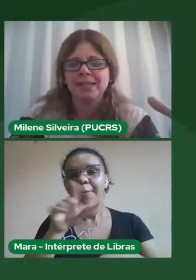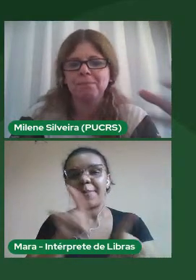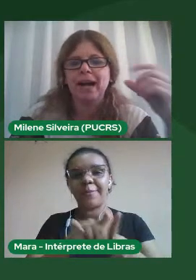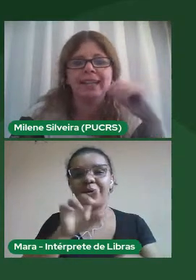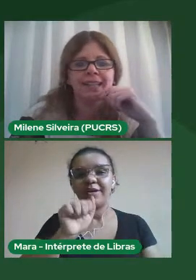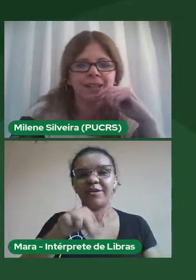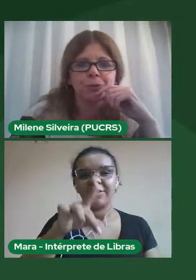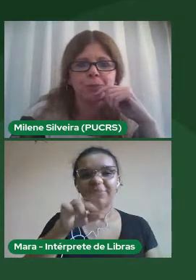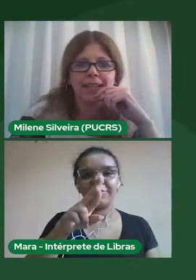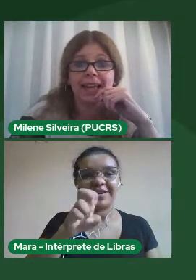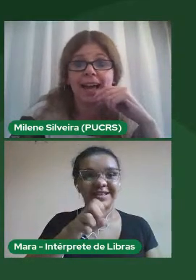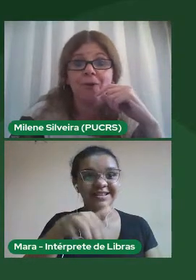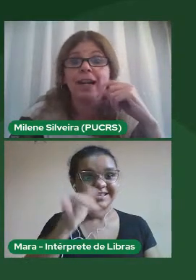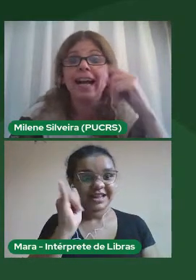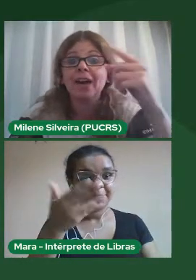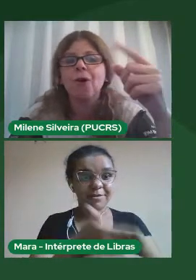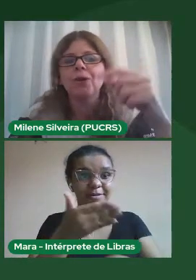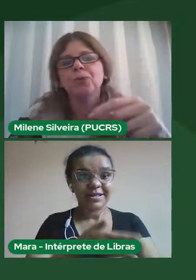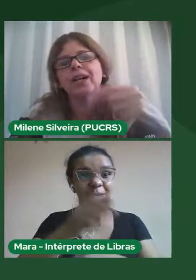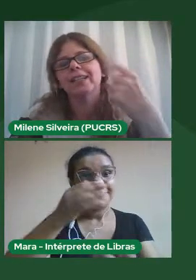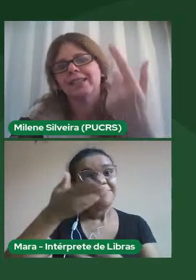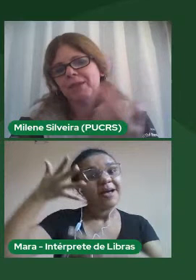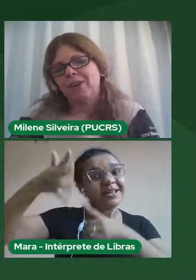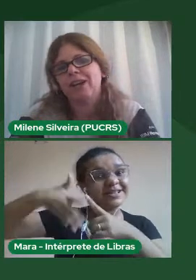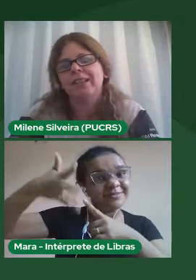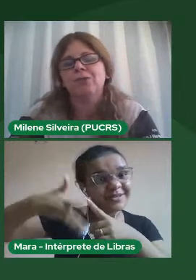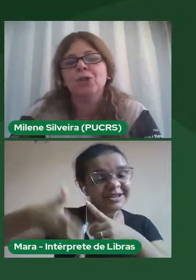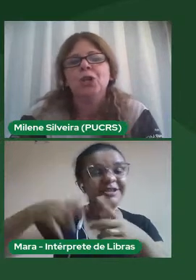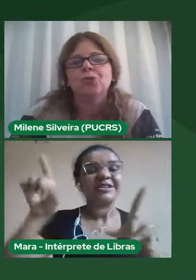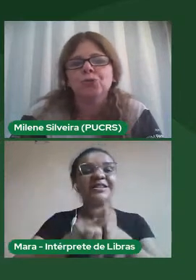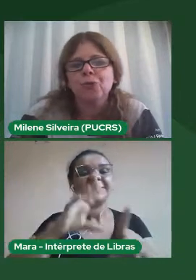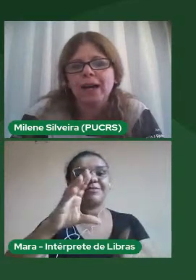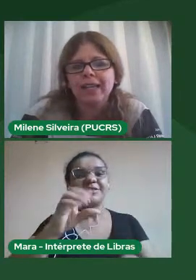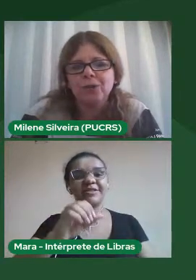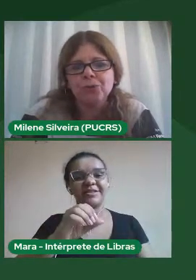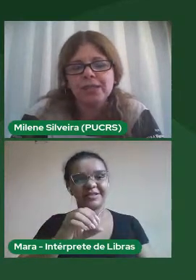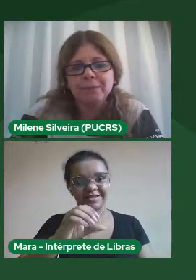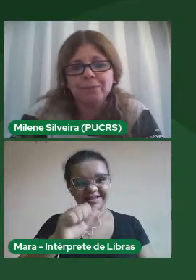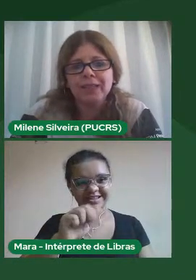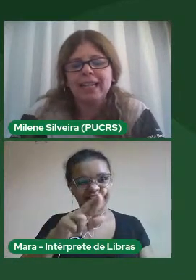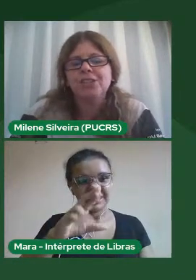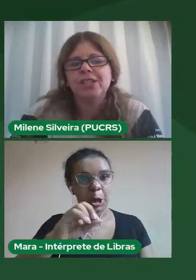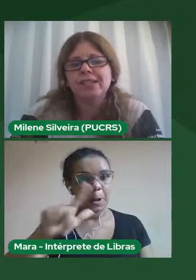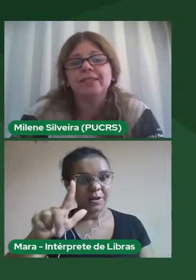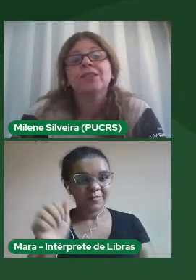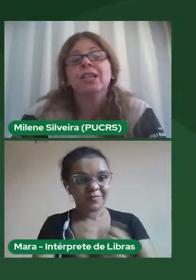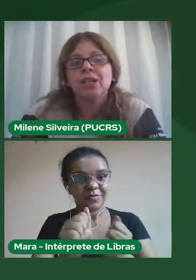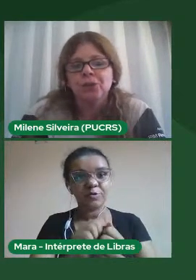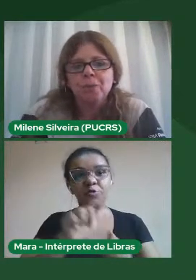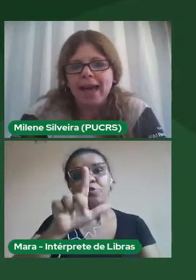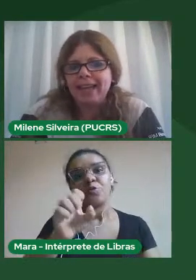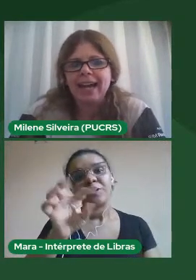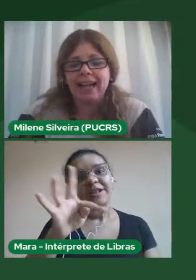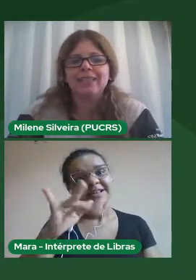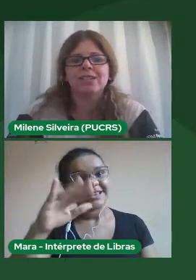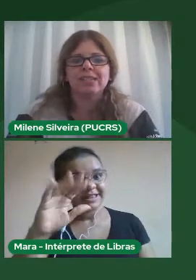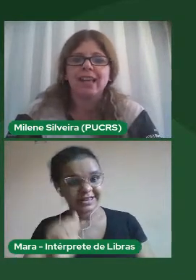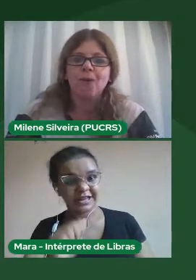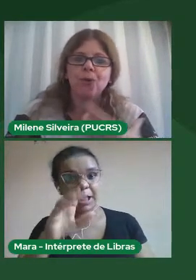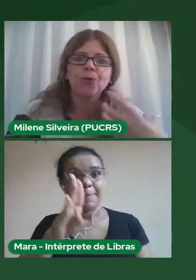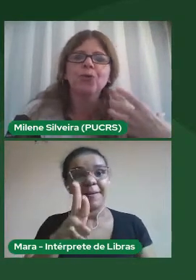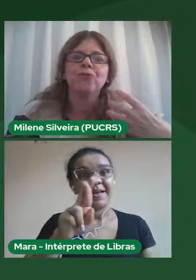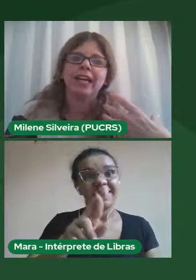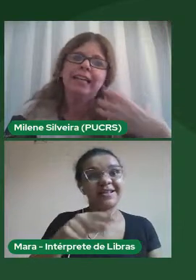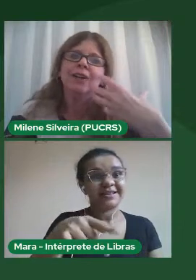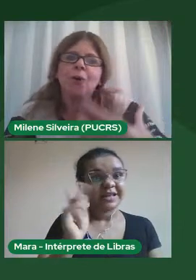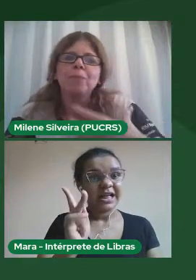para participar do painel. Carol e Luana também agora estão junto com Maria Lúcia e Letícia no BRK. Então, assim, é